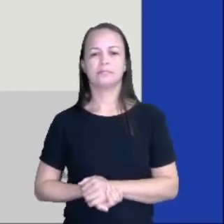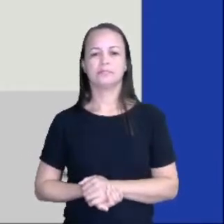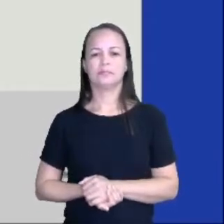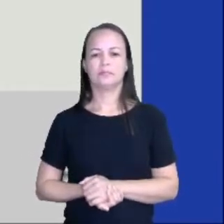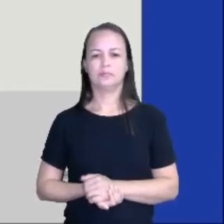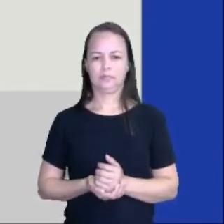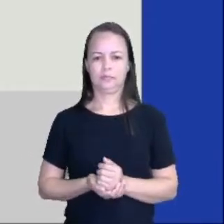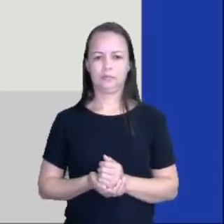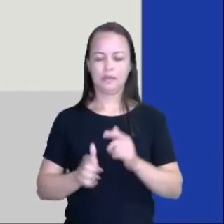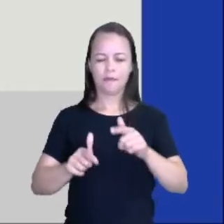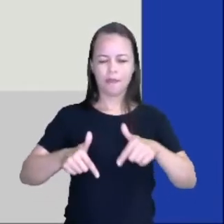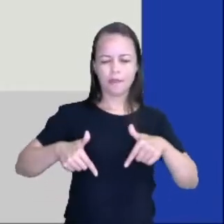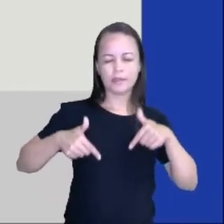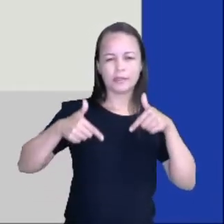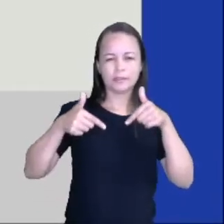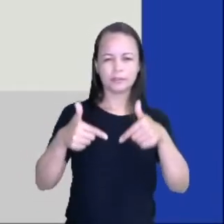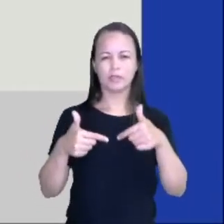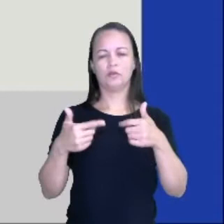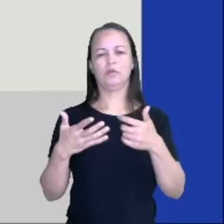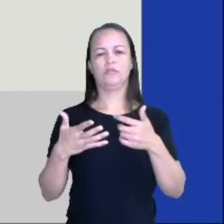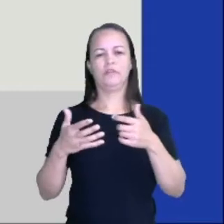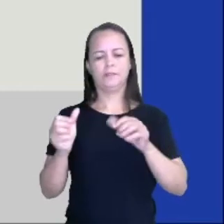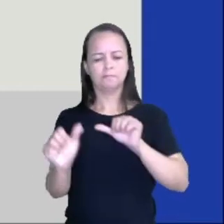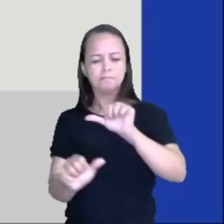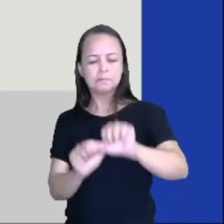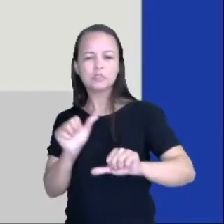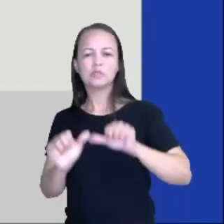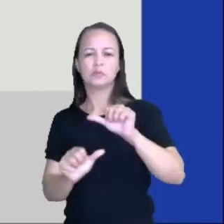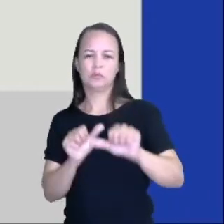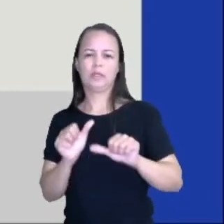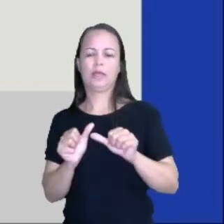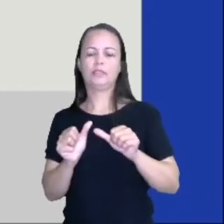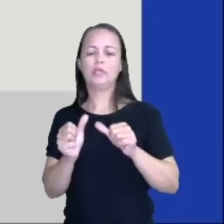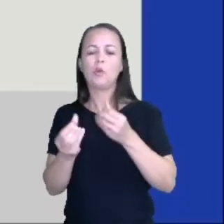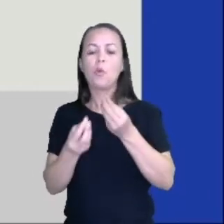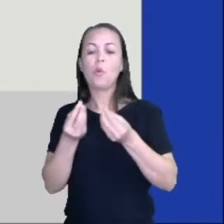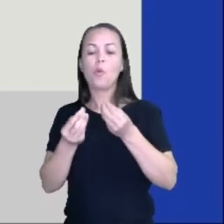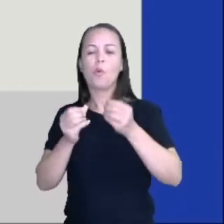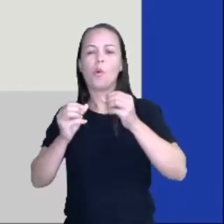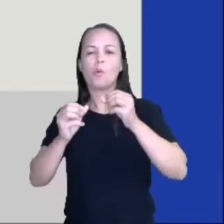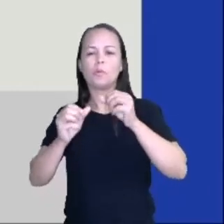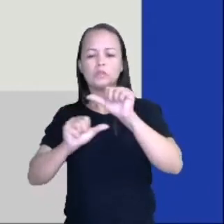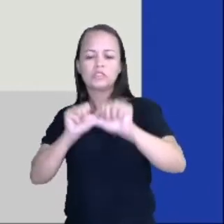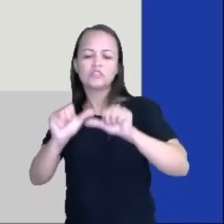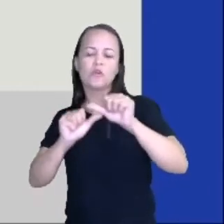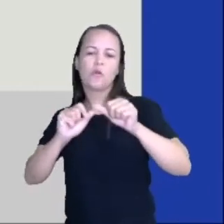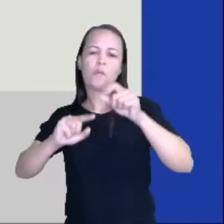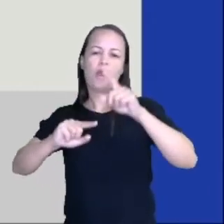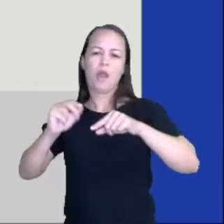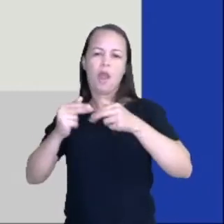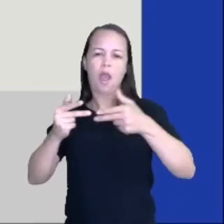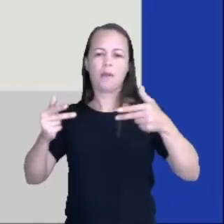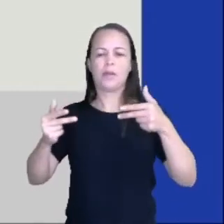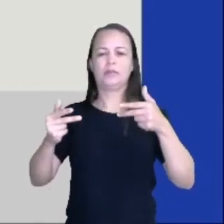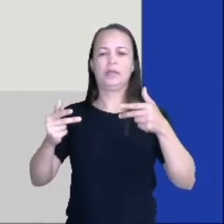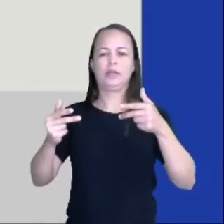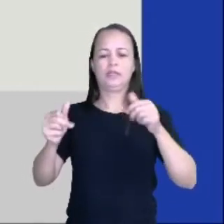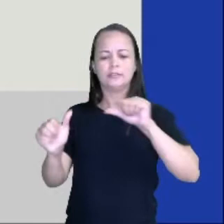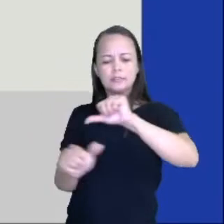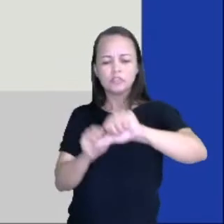É a ação e o efeito de mudar o estado da matéria ou transformá-la em outra